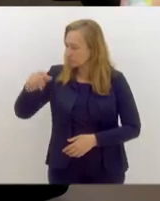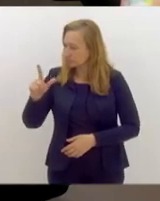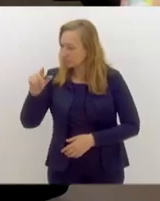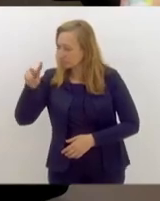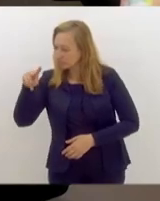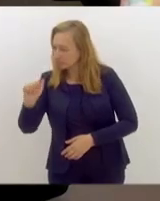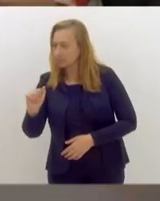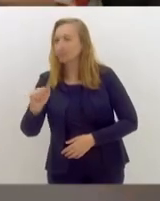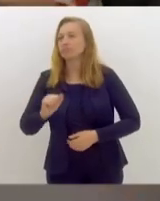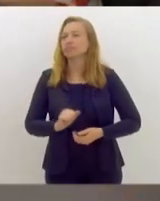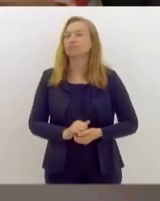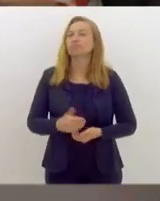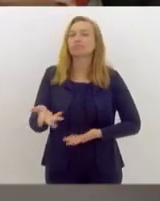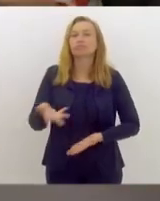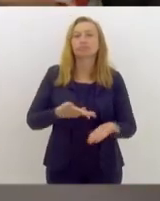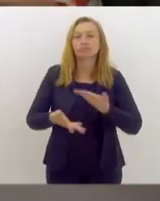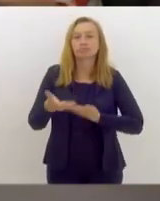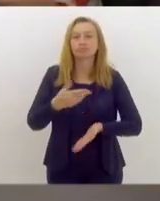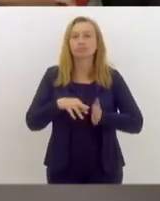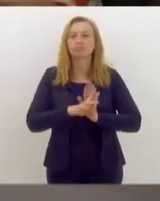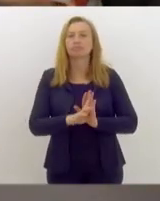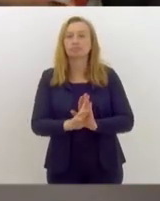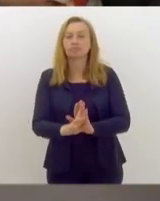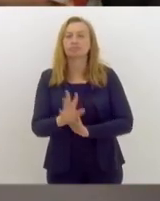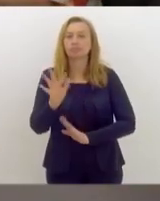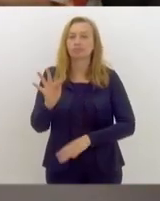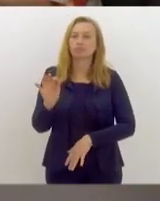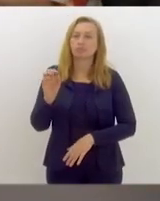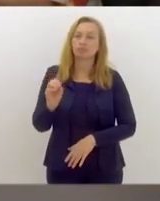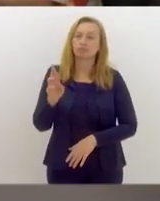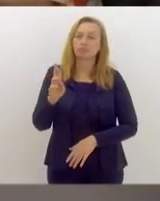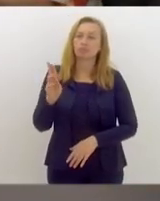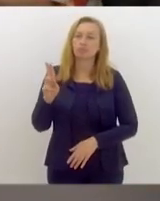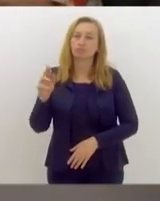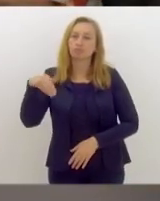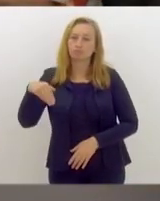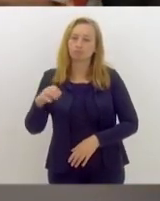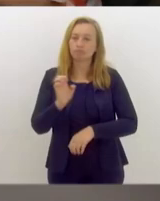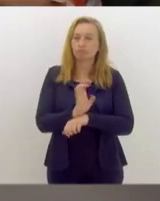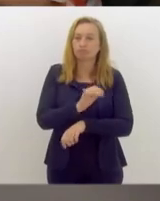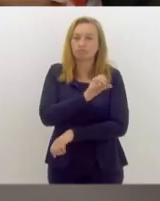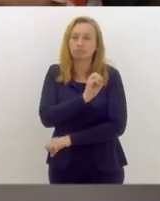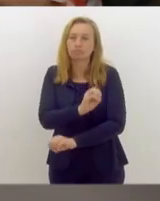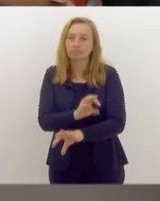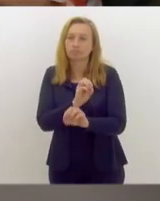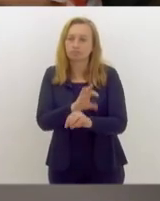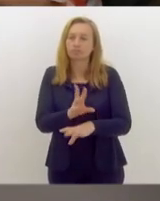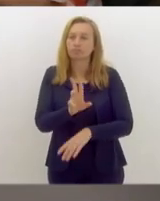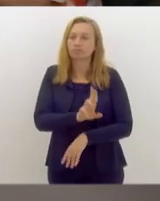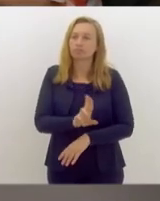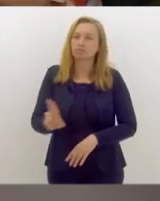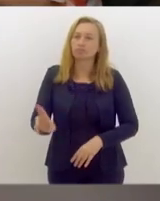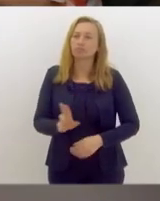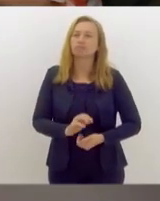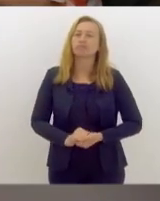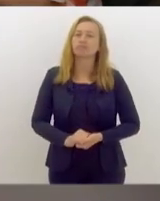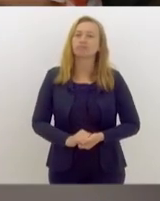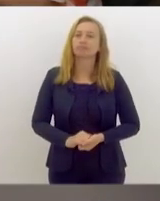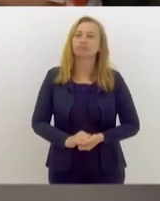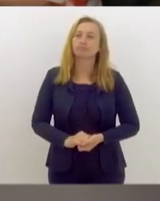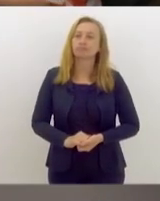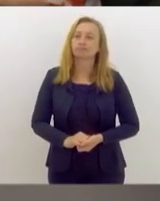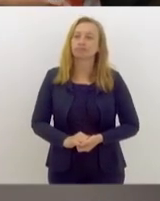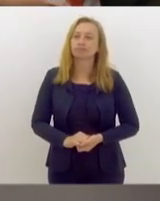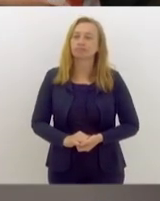pela compartilhar a representação do Fórum Estadual de Educação. Em nome aqui da